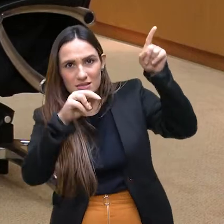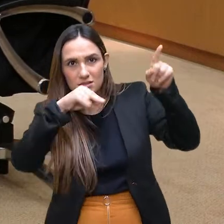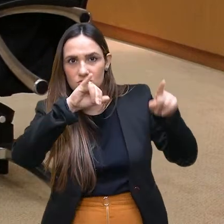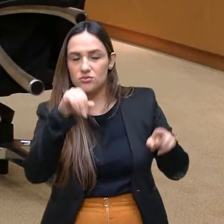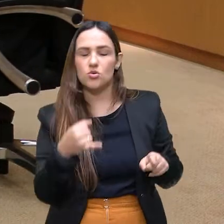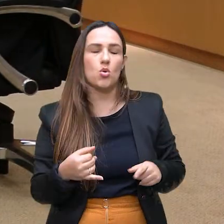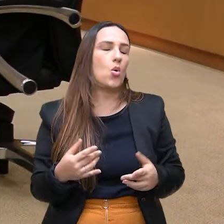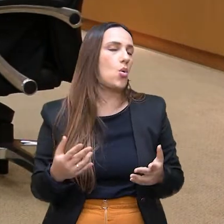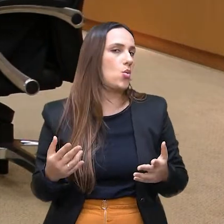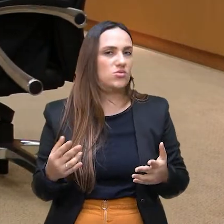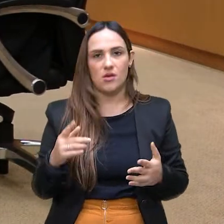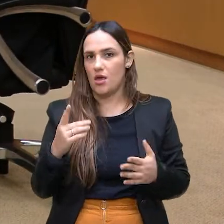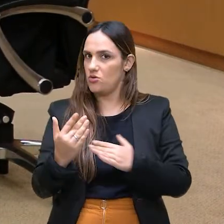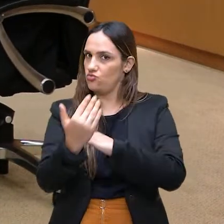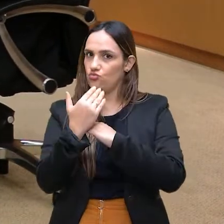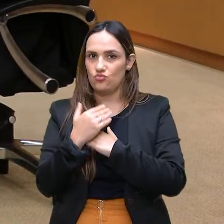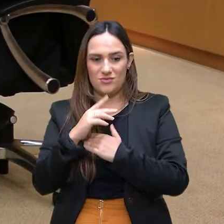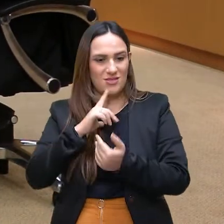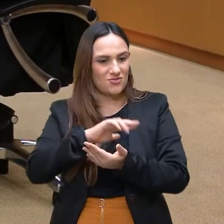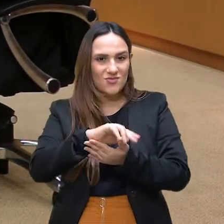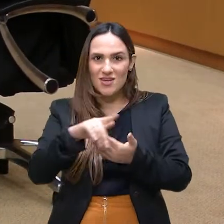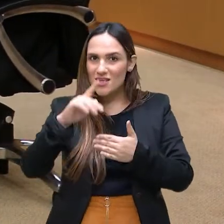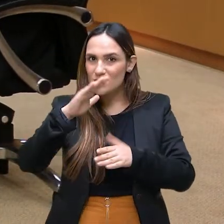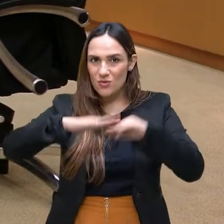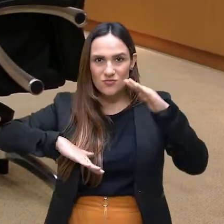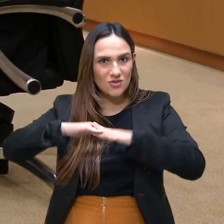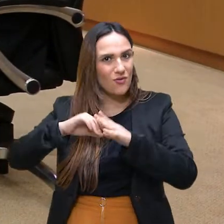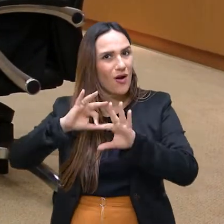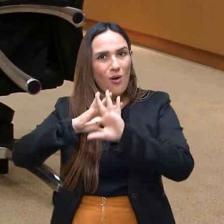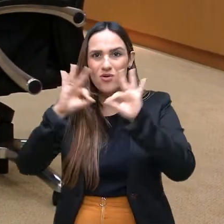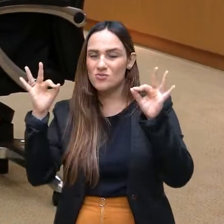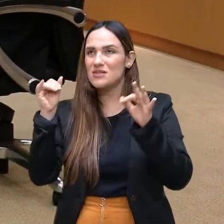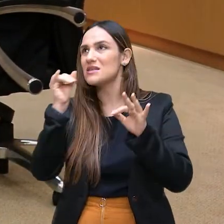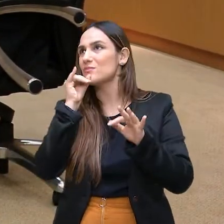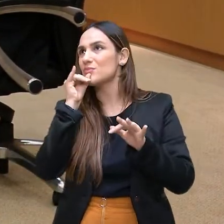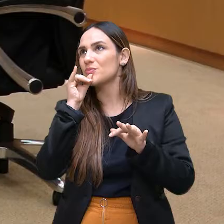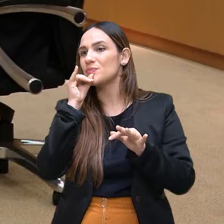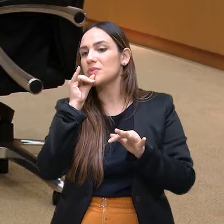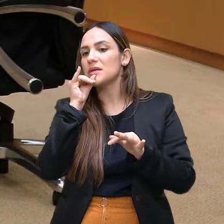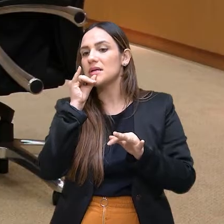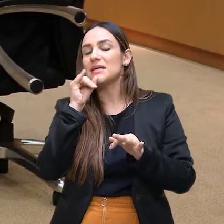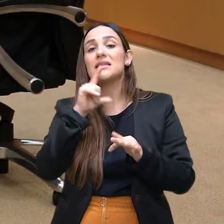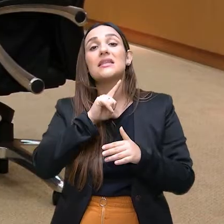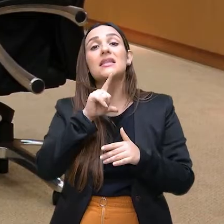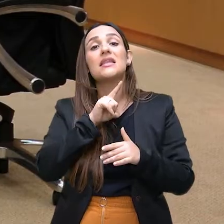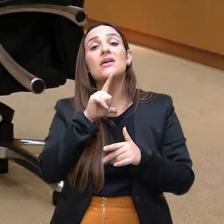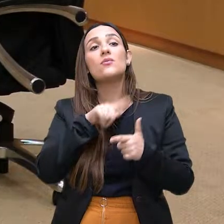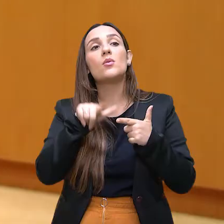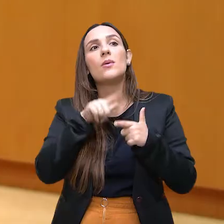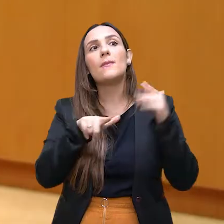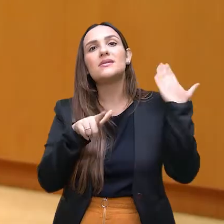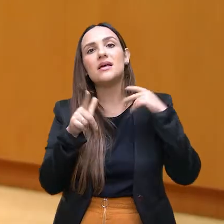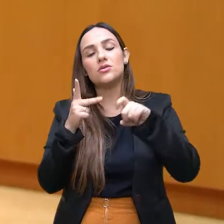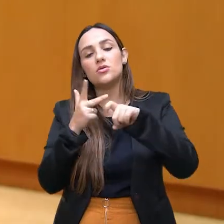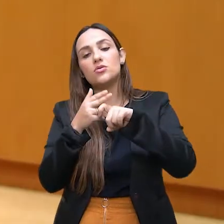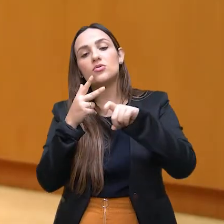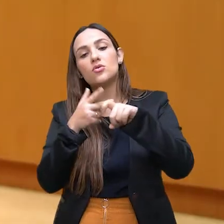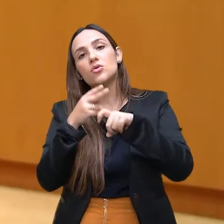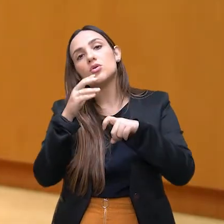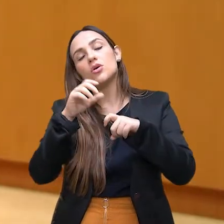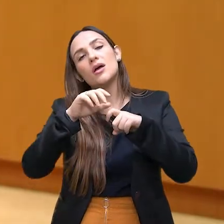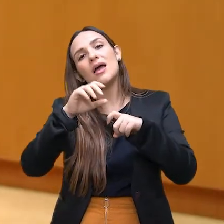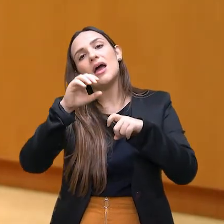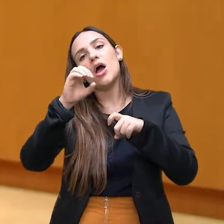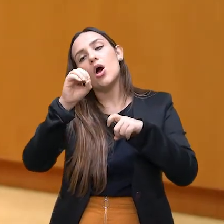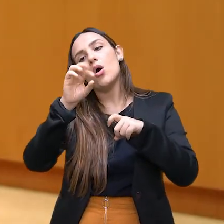tem auxiliado muitíssimo. Para citar um exemplo, nós tivemos problemas com cirurgias ortopédicas no